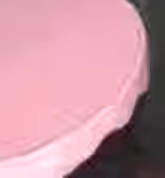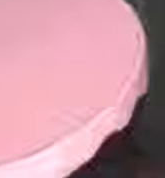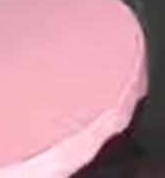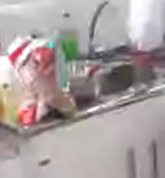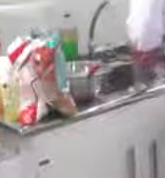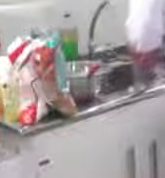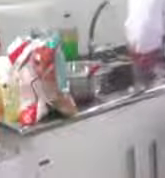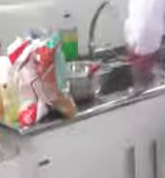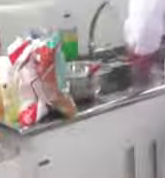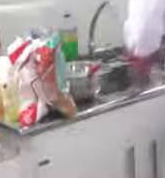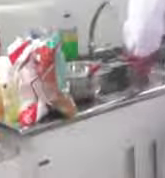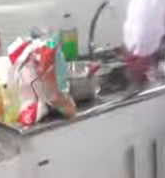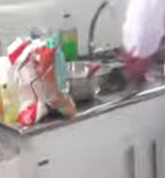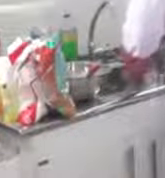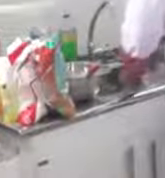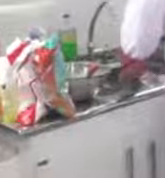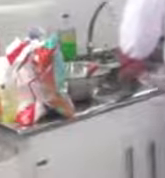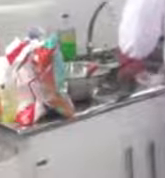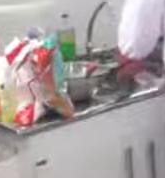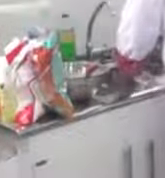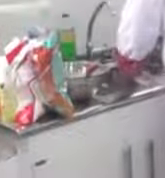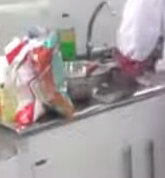Bomboniere Doce Sonho. Telefone